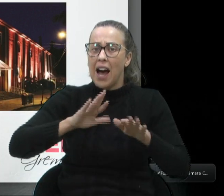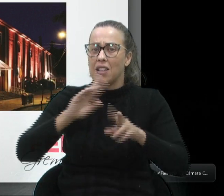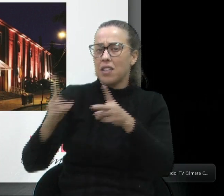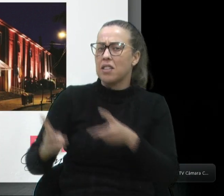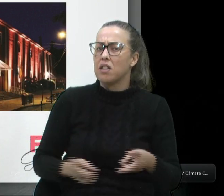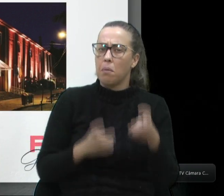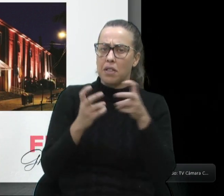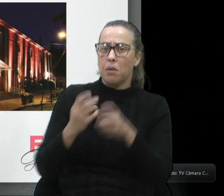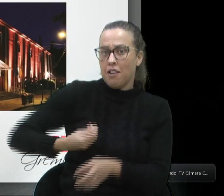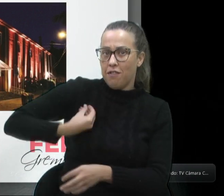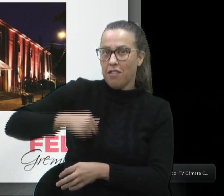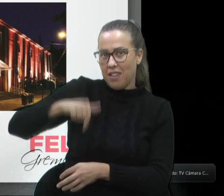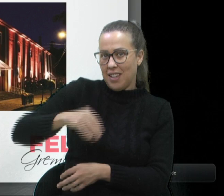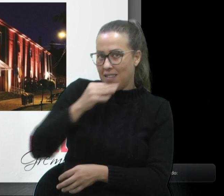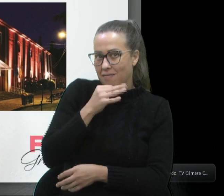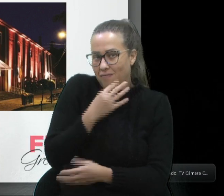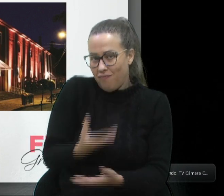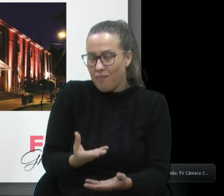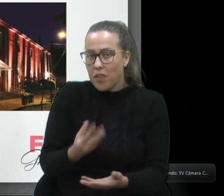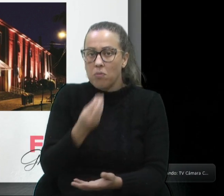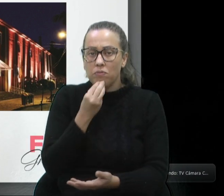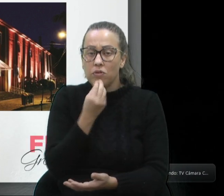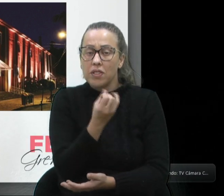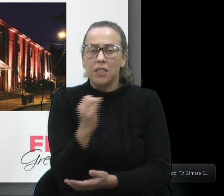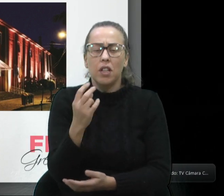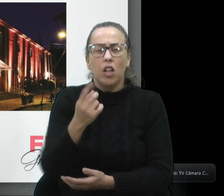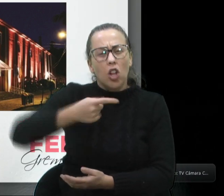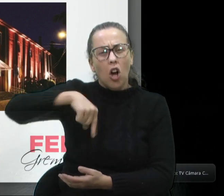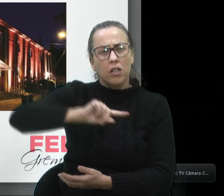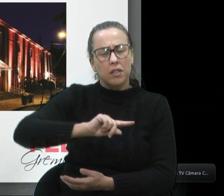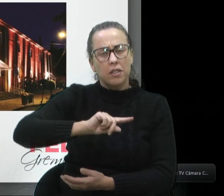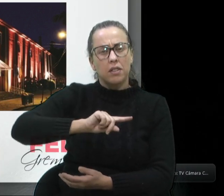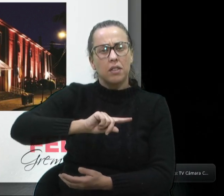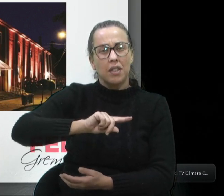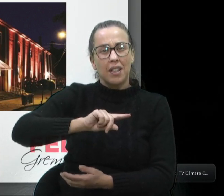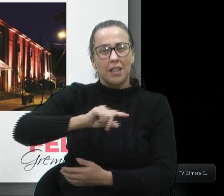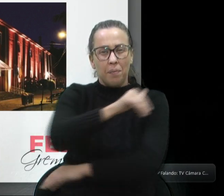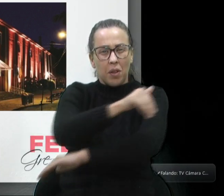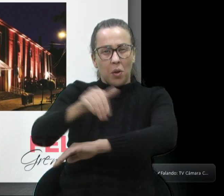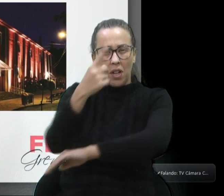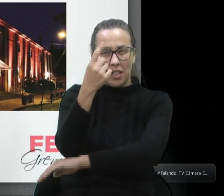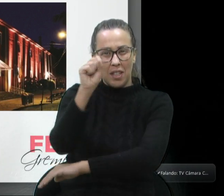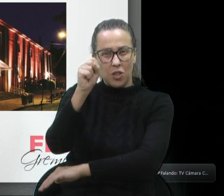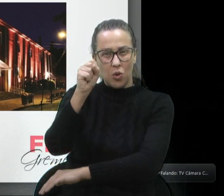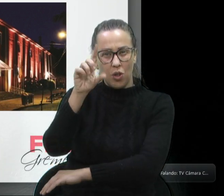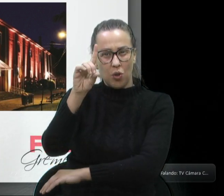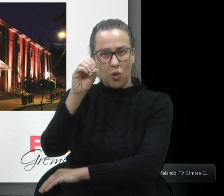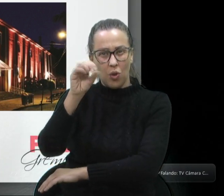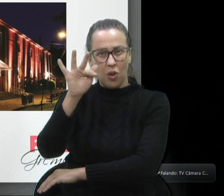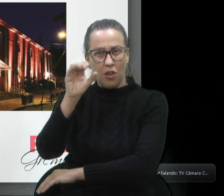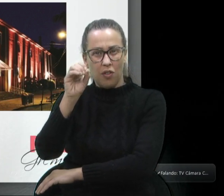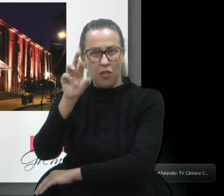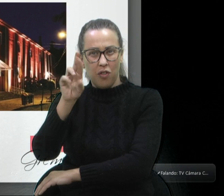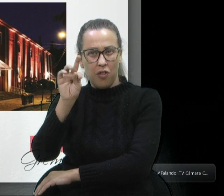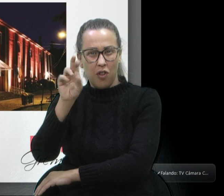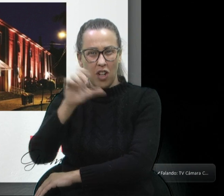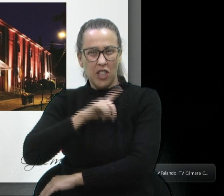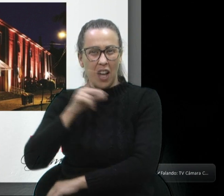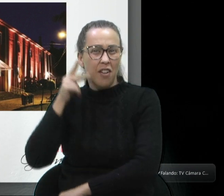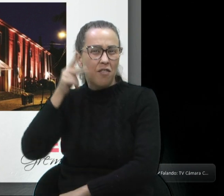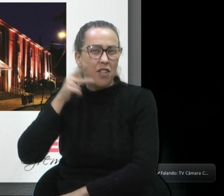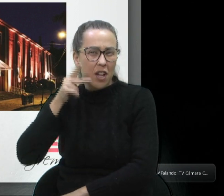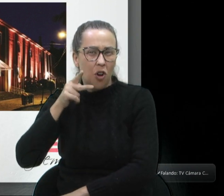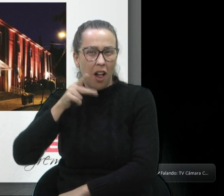porque a gente vive aqui, mas se nós pegarmos, né, na 18 do Forte, nós tínhamos onde era a Companhia Vinícola Rio Grandense, hoje tem uma